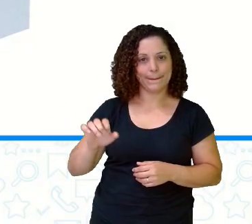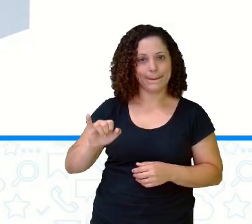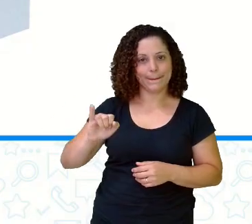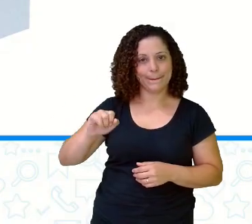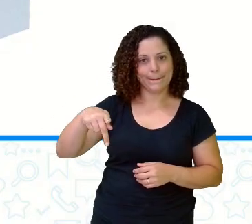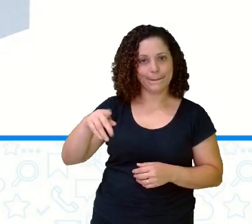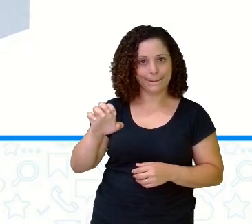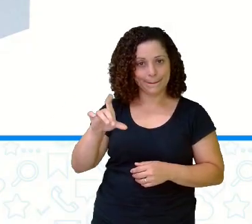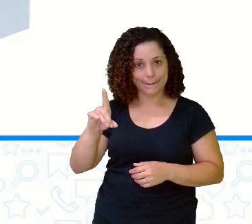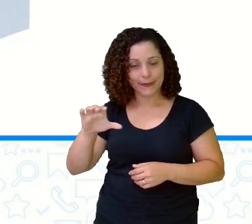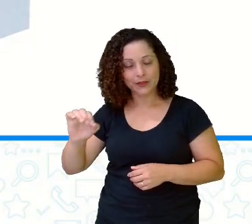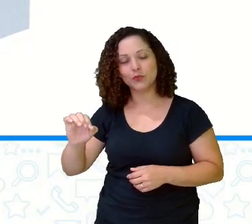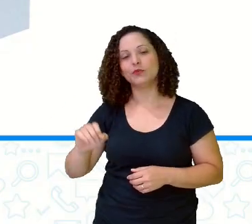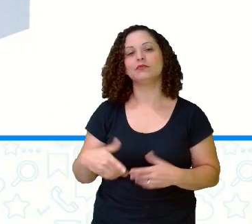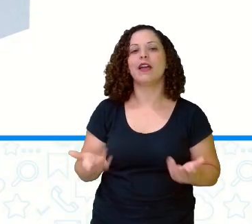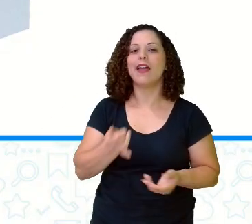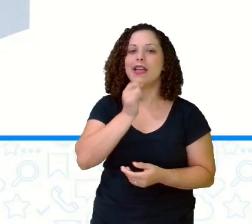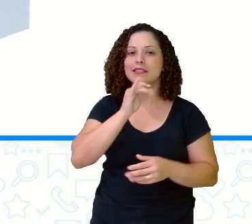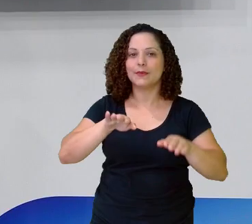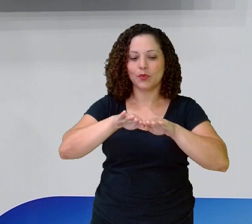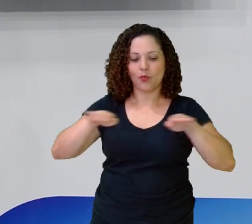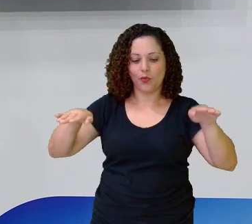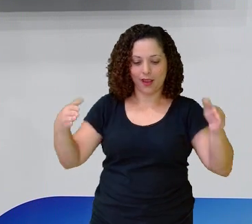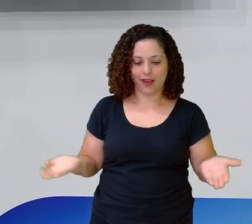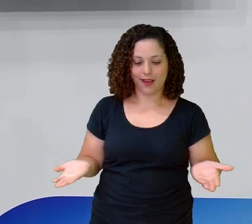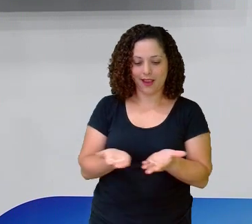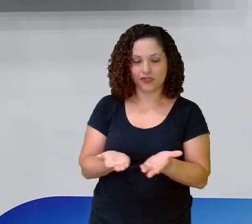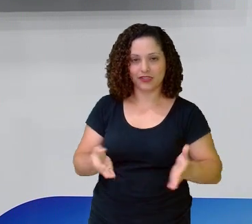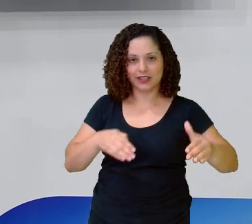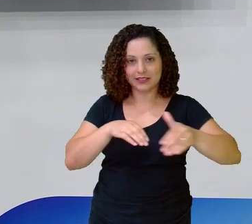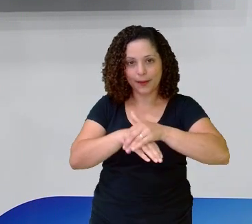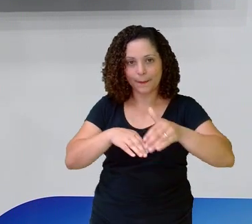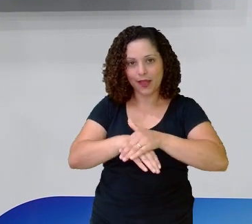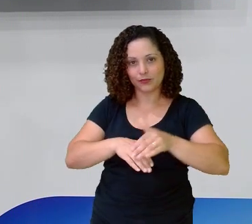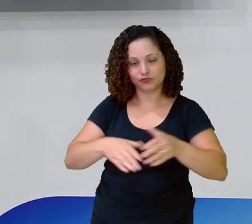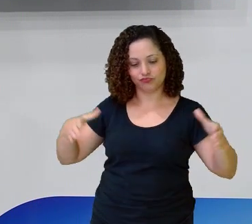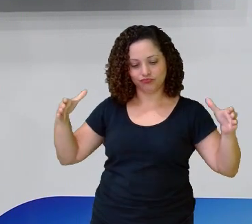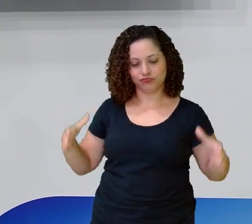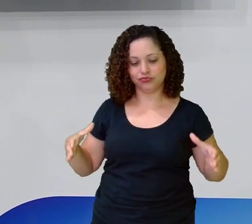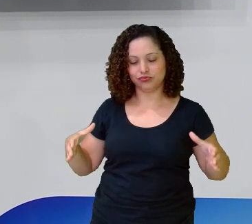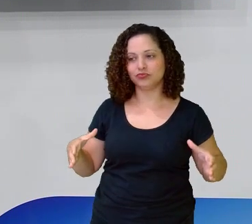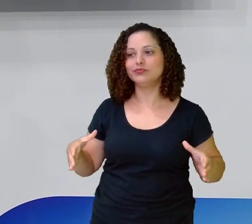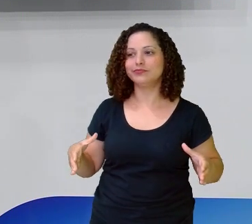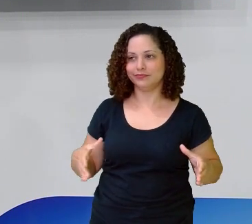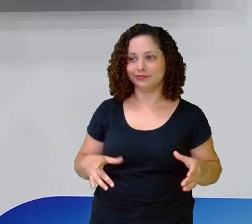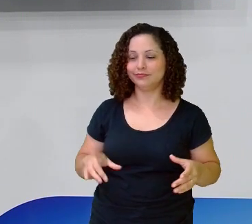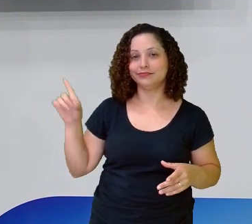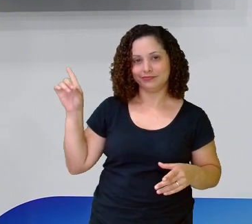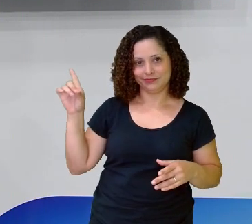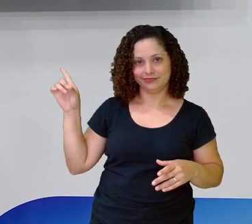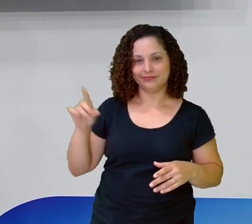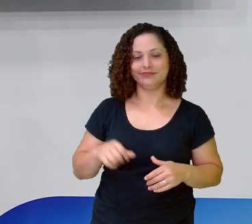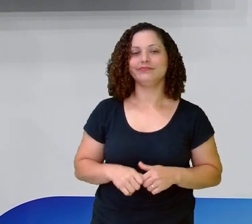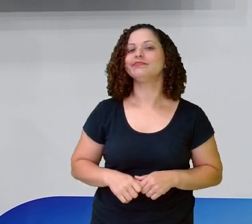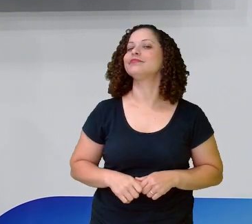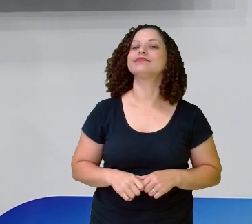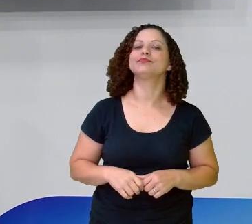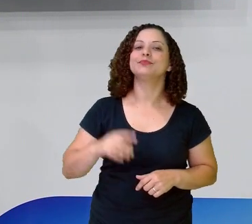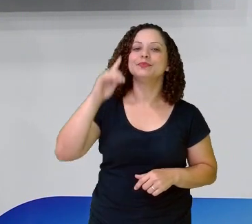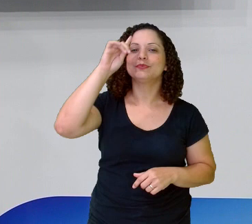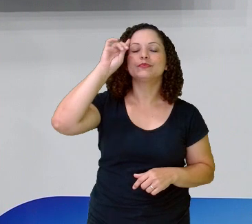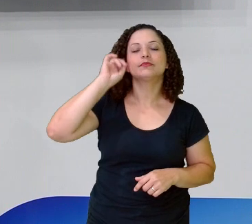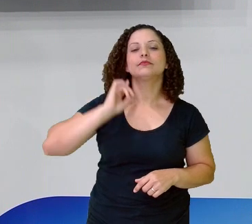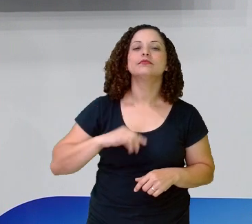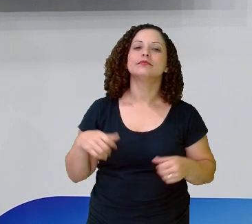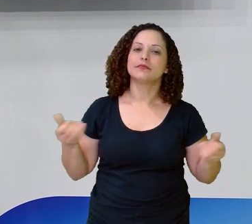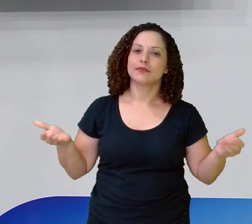por exemplo, a gente consegue representar bem isso daqui. Época boa, né? Tá todo